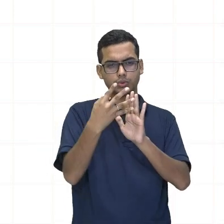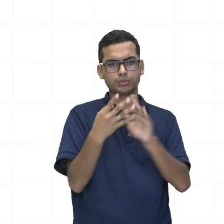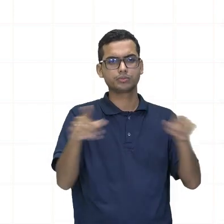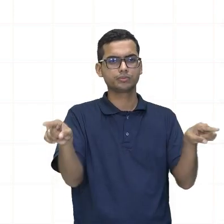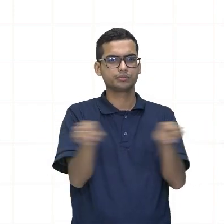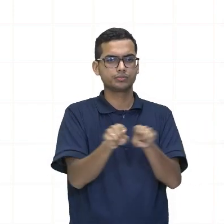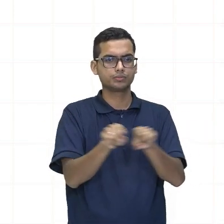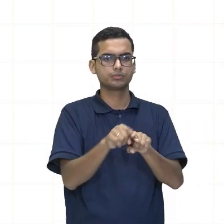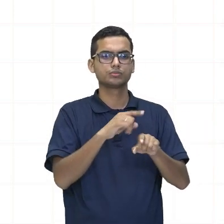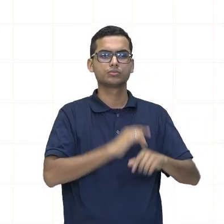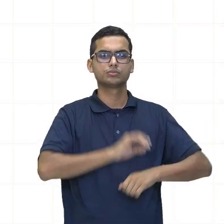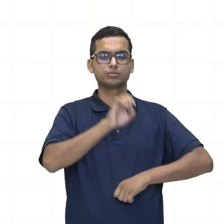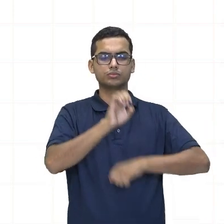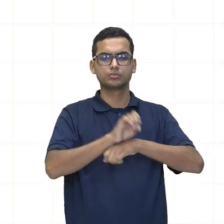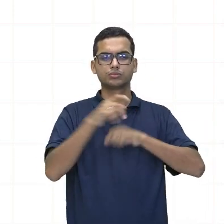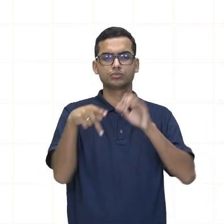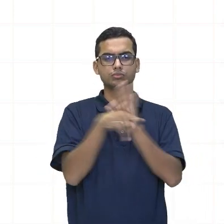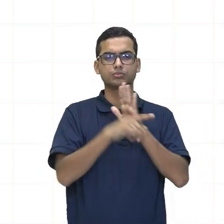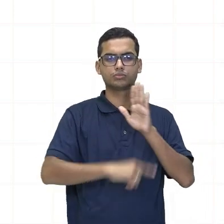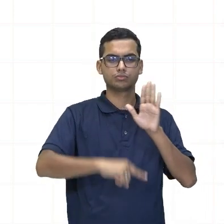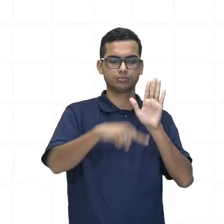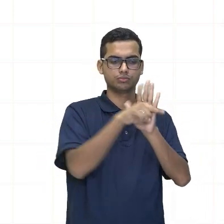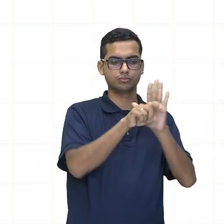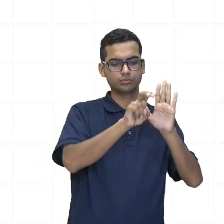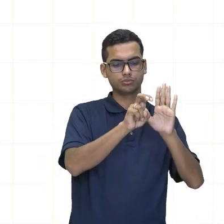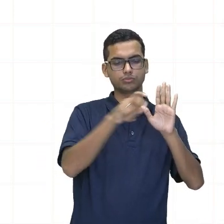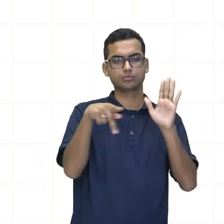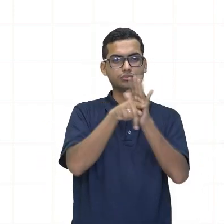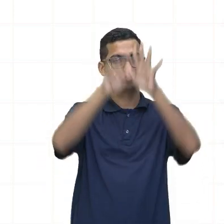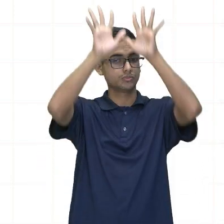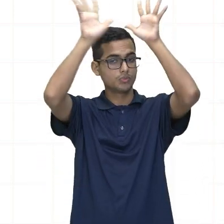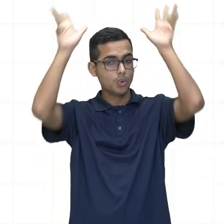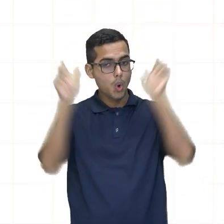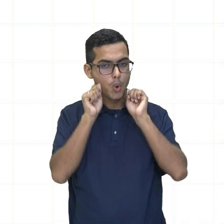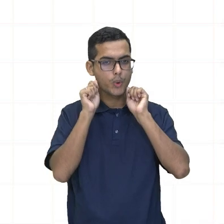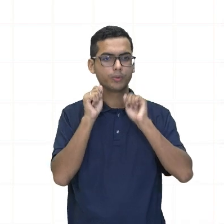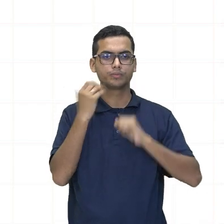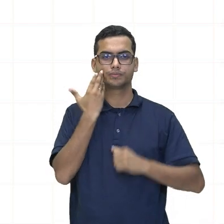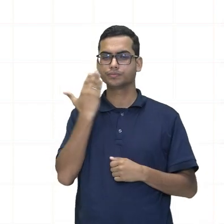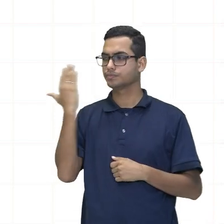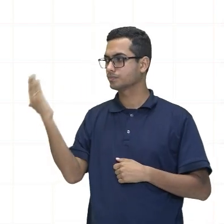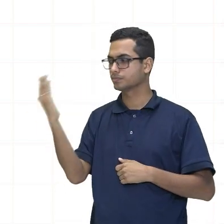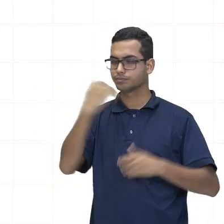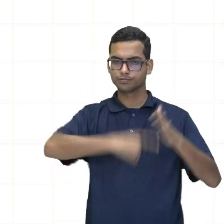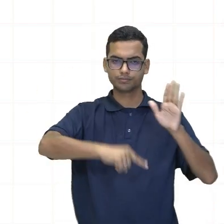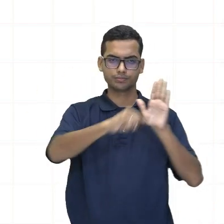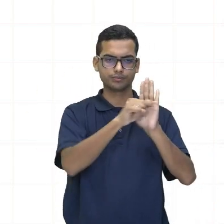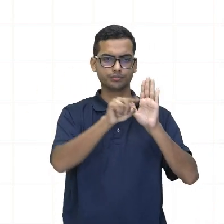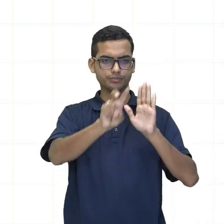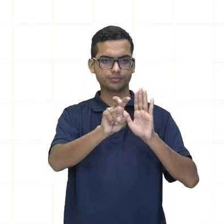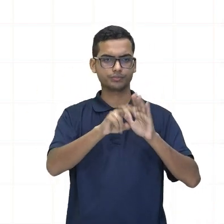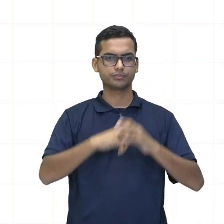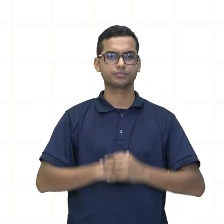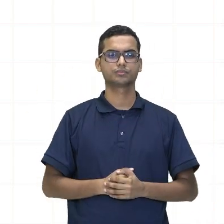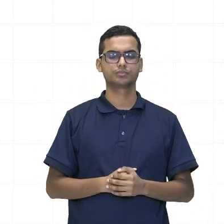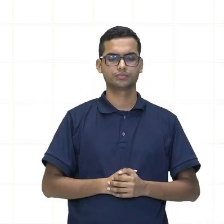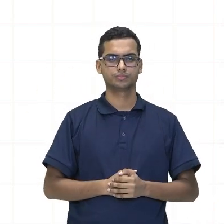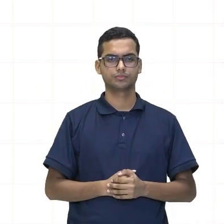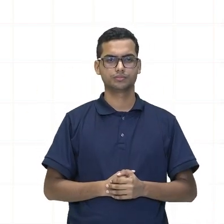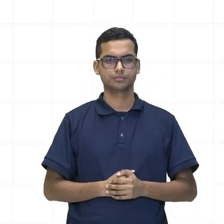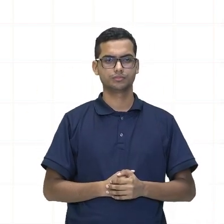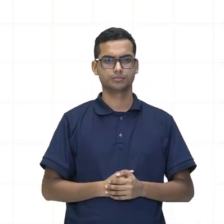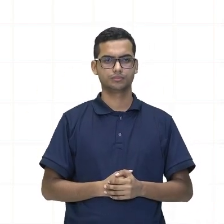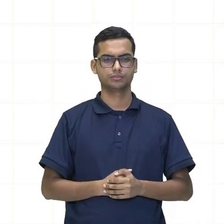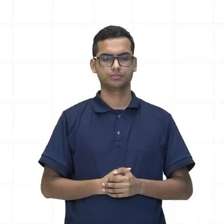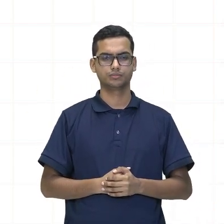do Acre, que faz parte aí do fuso -5. Além deles, além do estado do